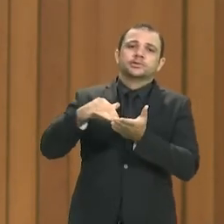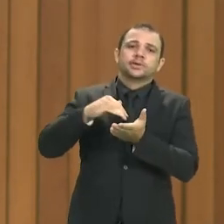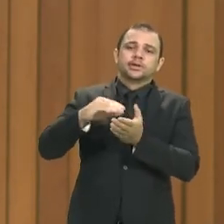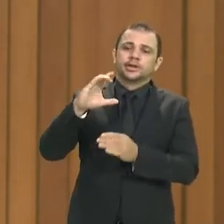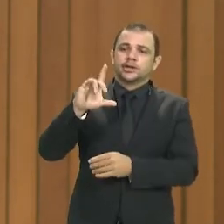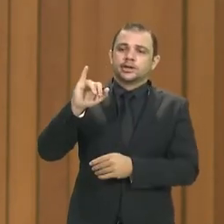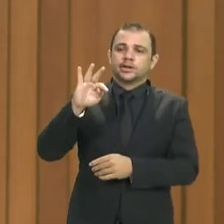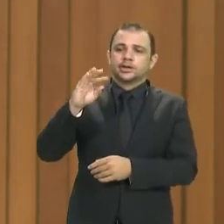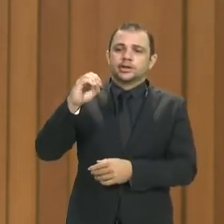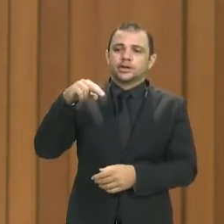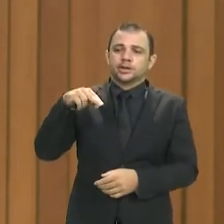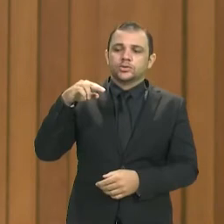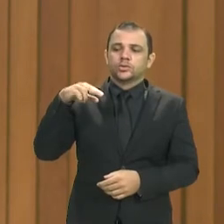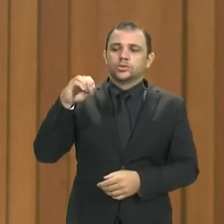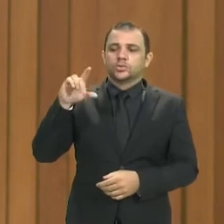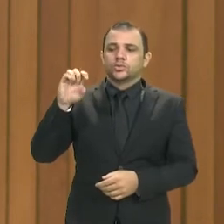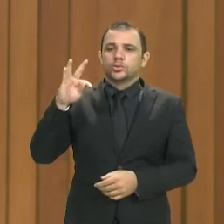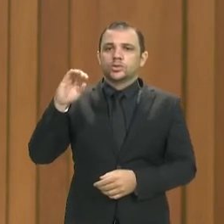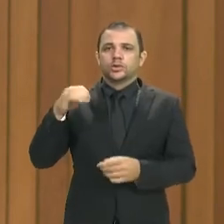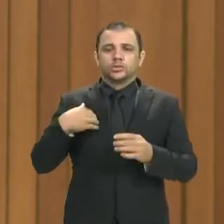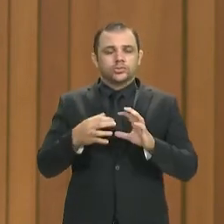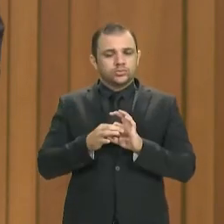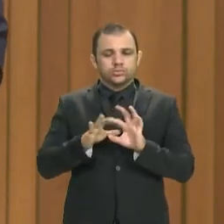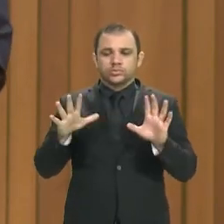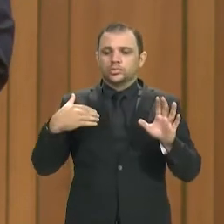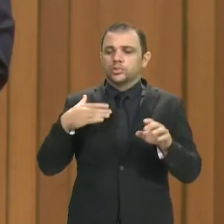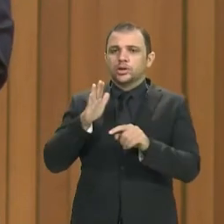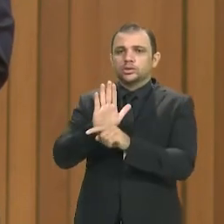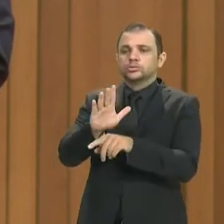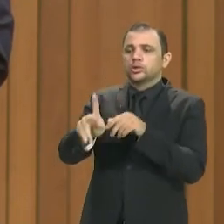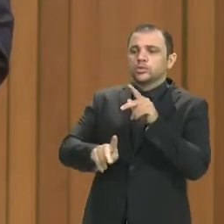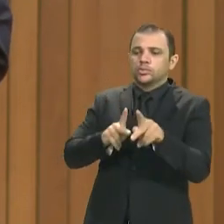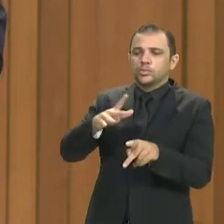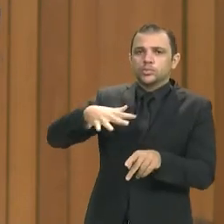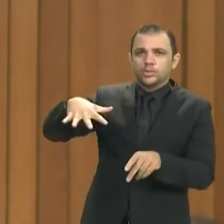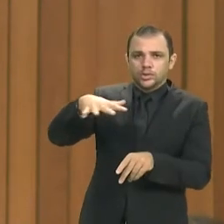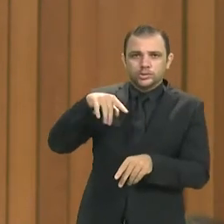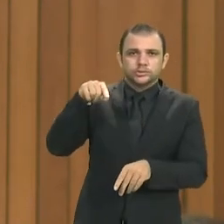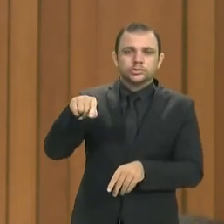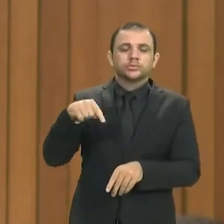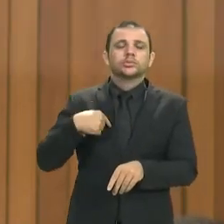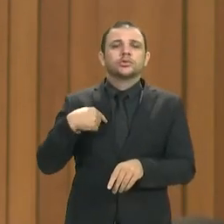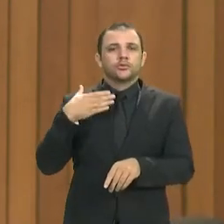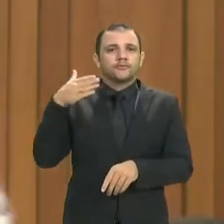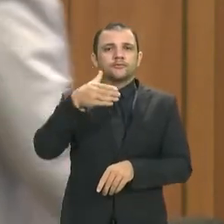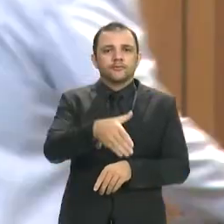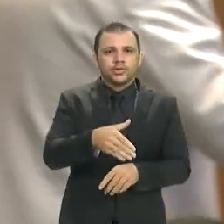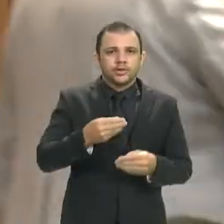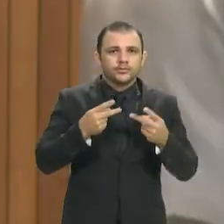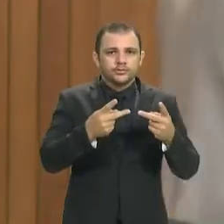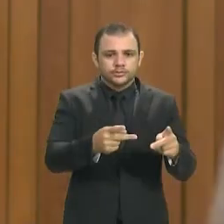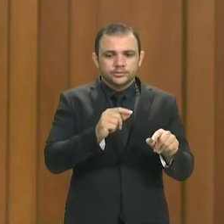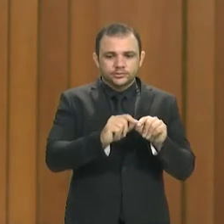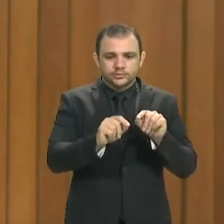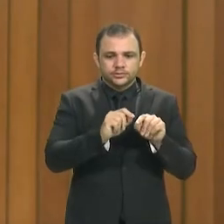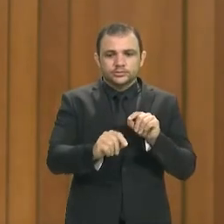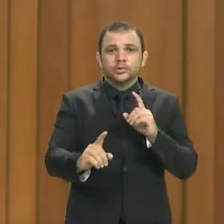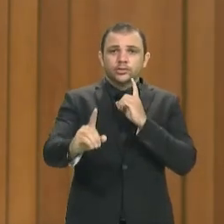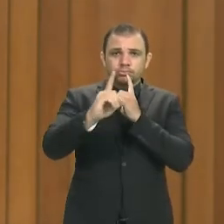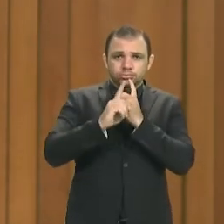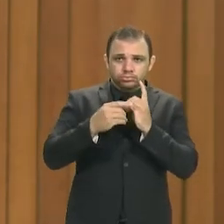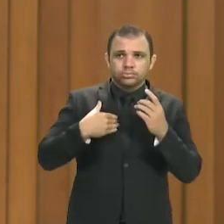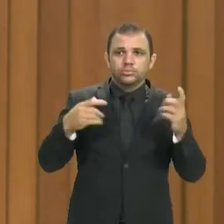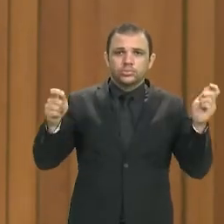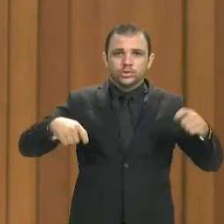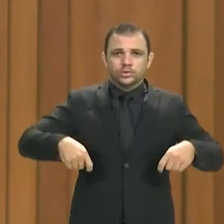disposição da população de Pedro do Rosário. Nós vamos estar na região e conto com o deputado Leonardo Sá. Então, mais uma vez aqui a